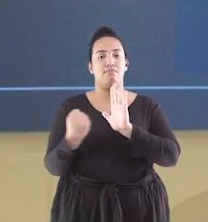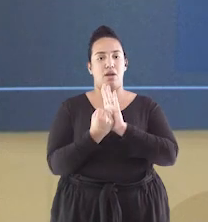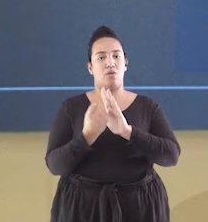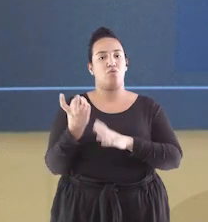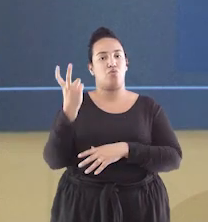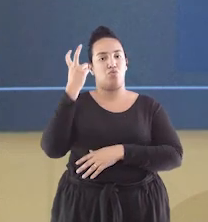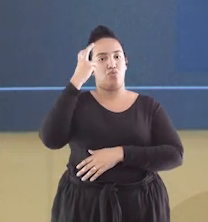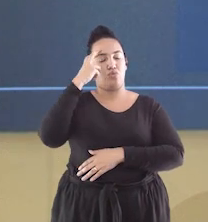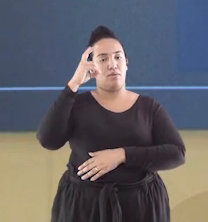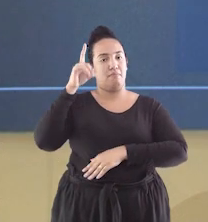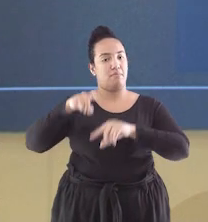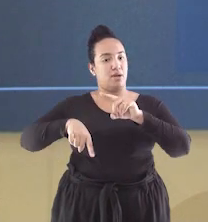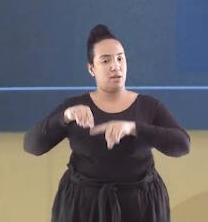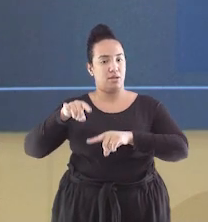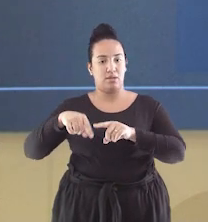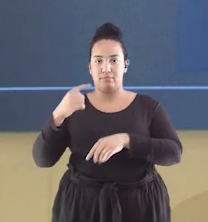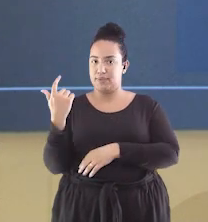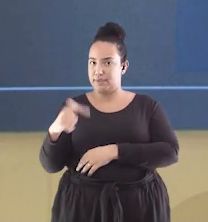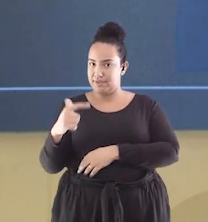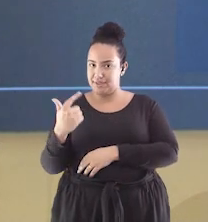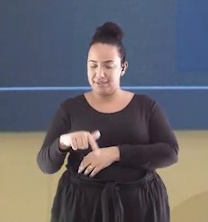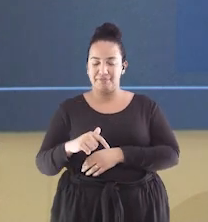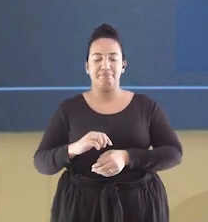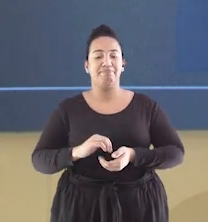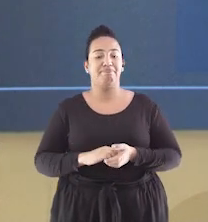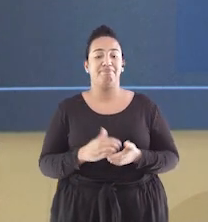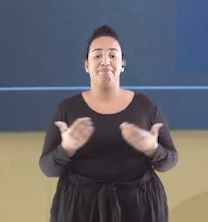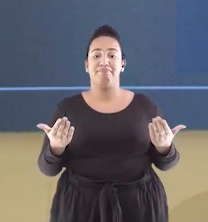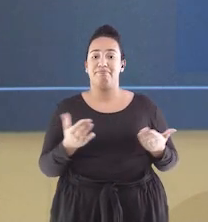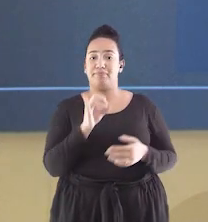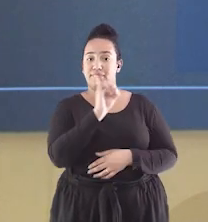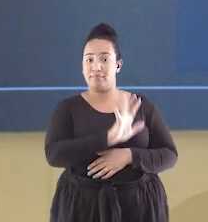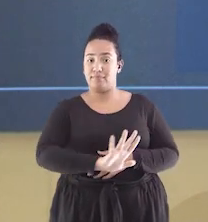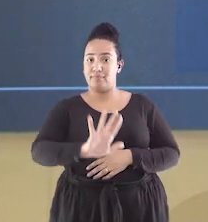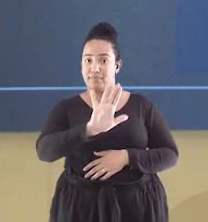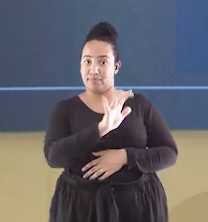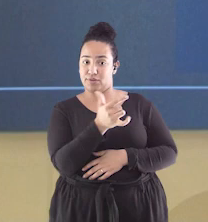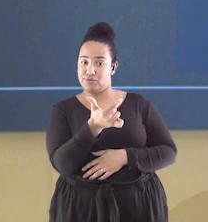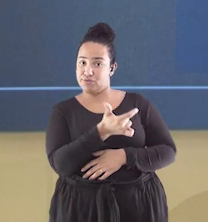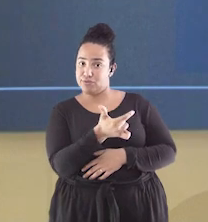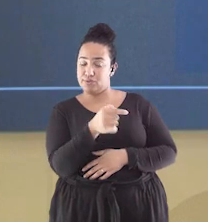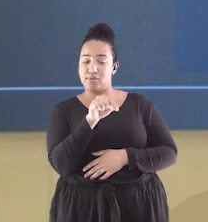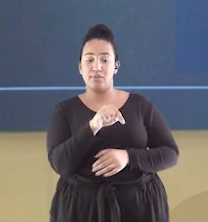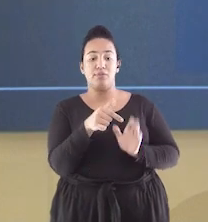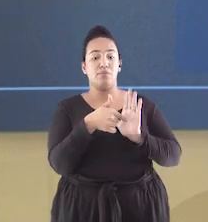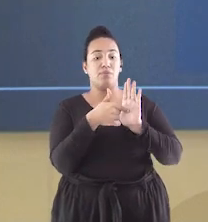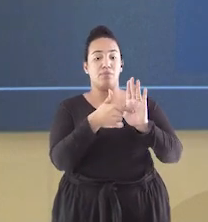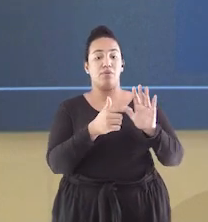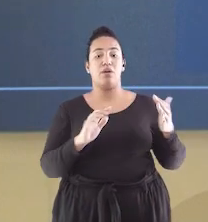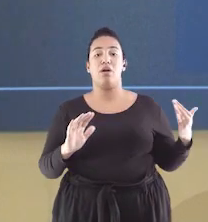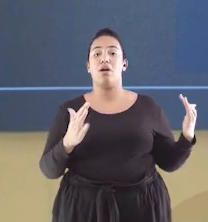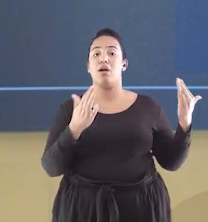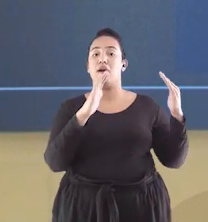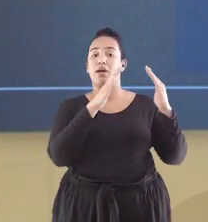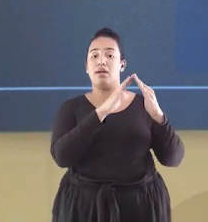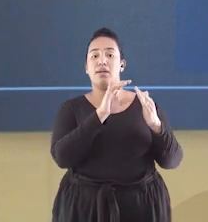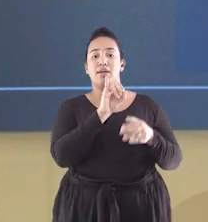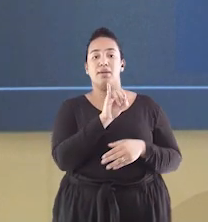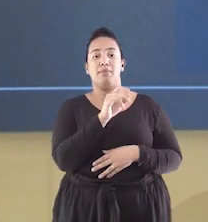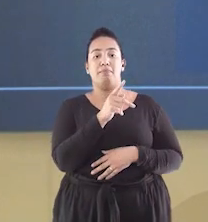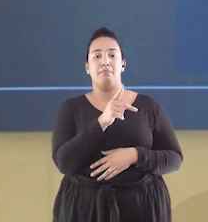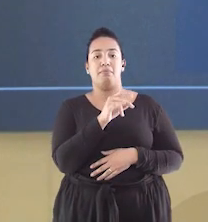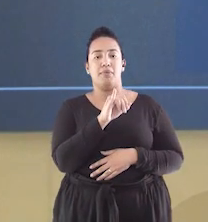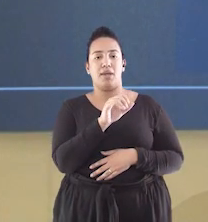tombada pela Unesco como Patrimônio Cultural Imaterial da Humanidade. Já na imagem de número 2, ela traz o